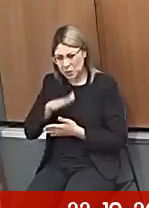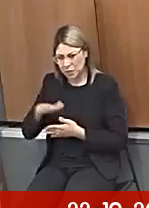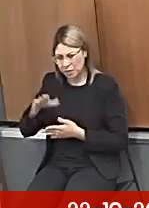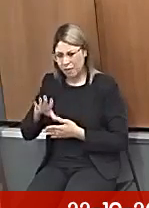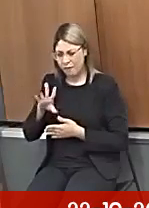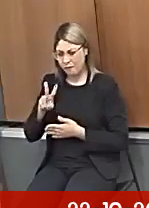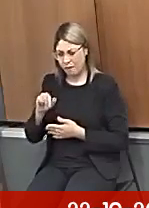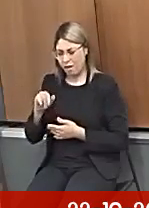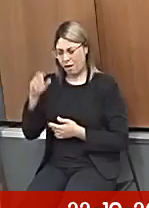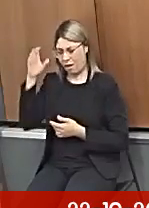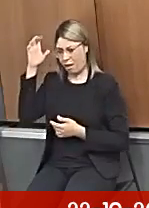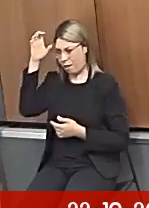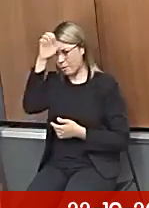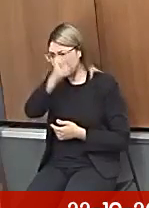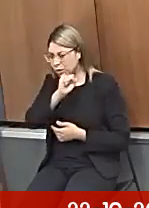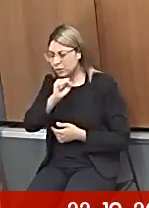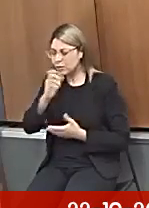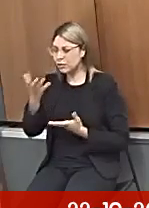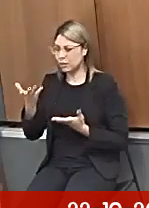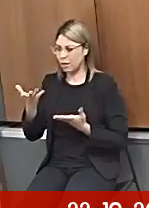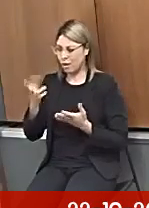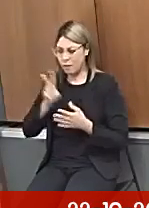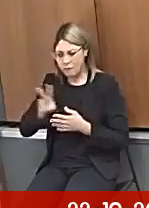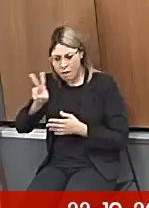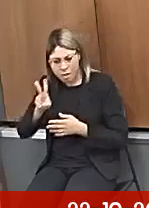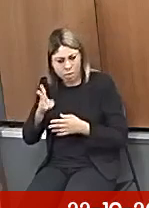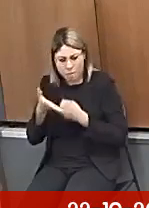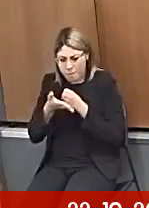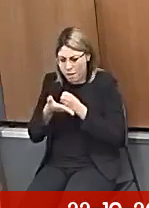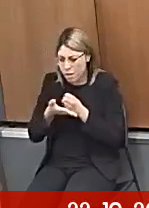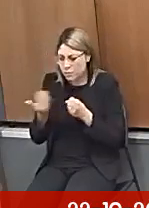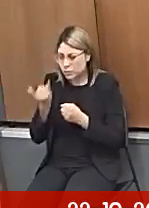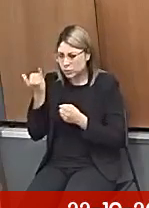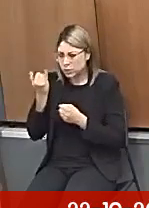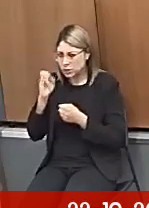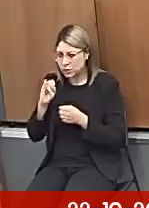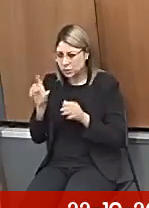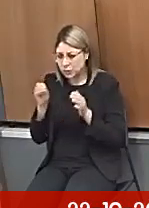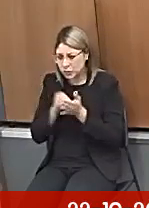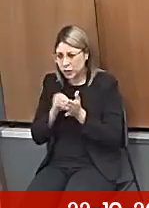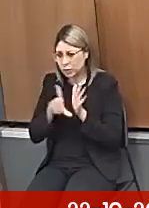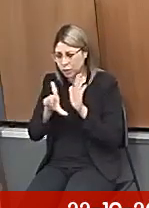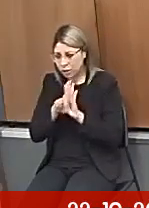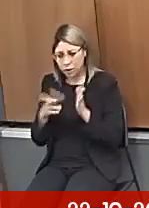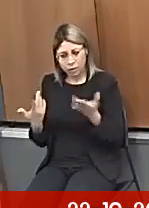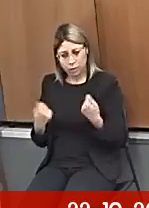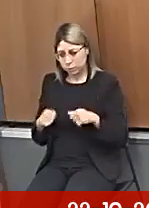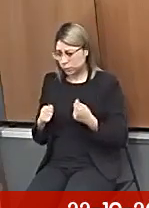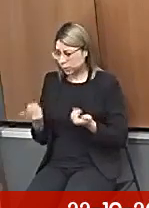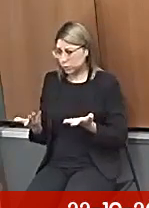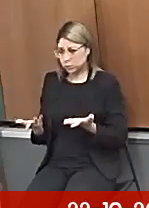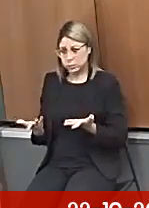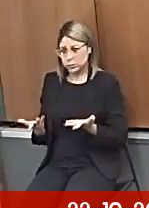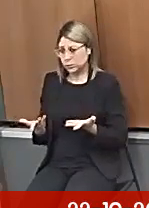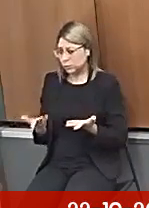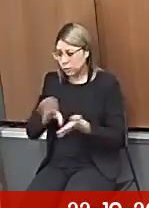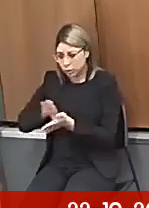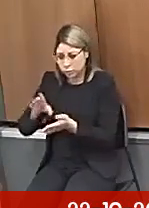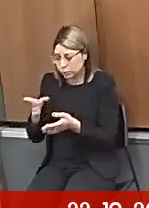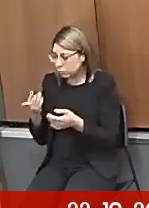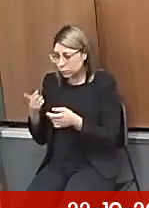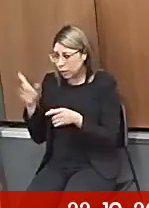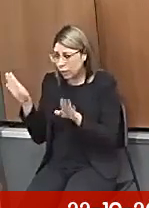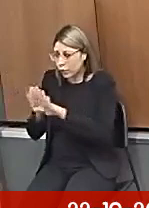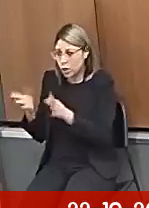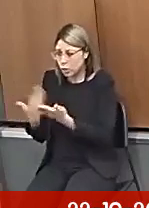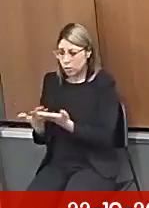aprender valores básicos, descumprir a lei é incabível. Então, vamos cancelar todas as concessões fornecidas, porque não tem